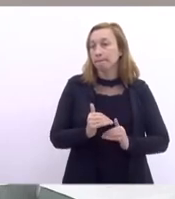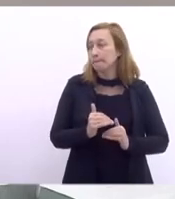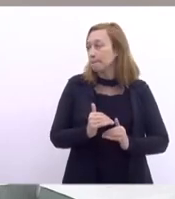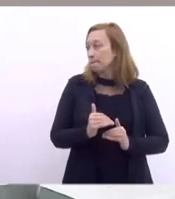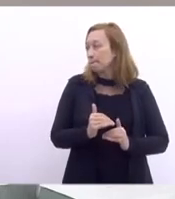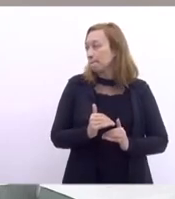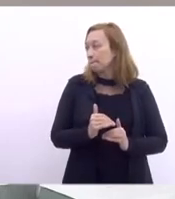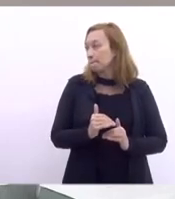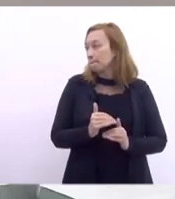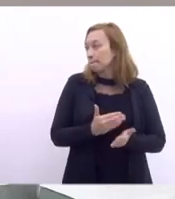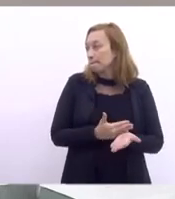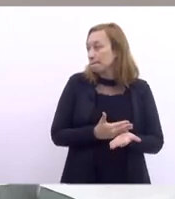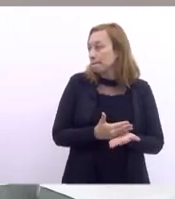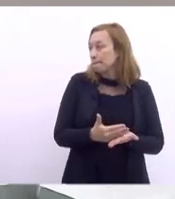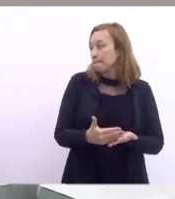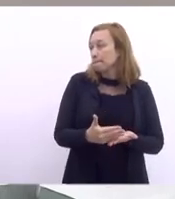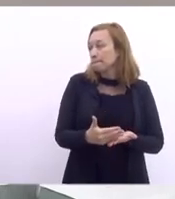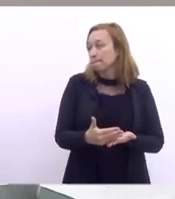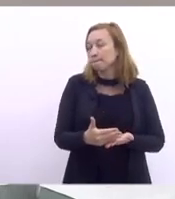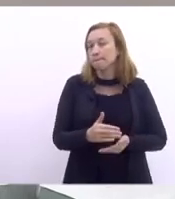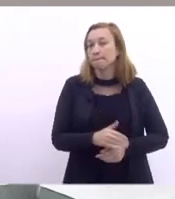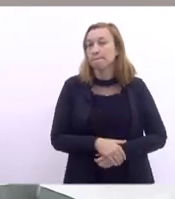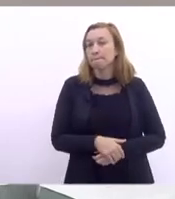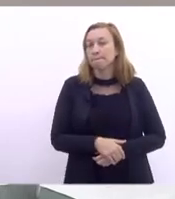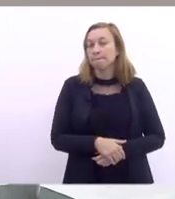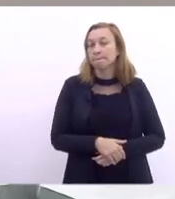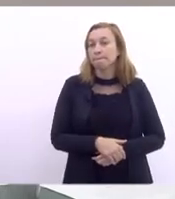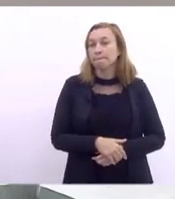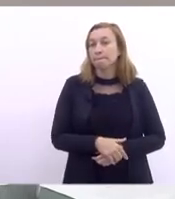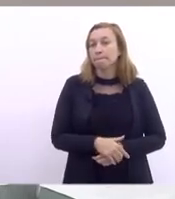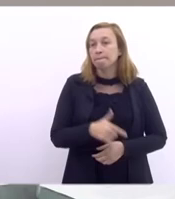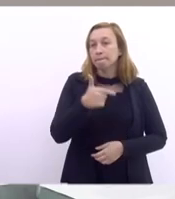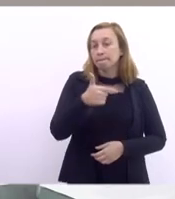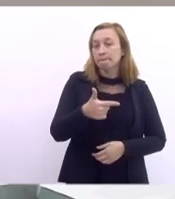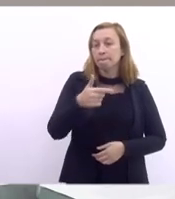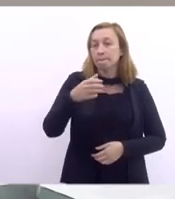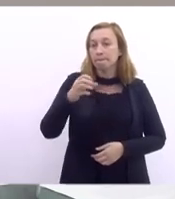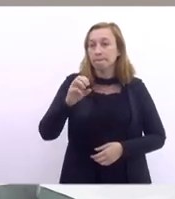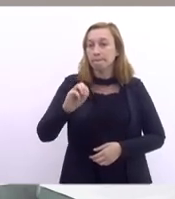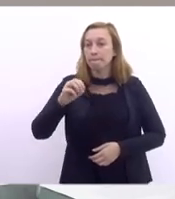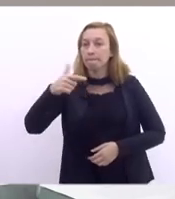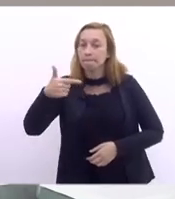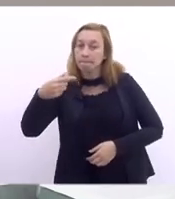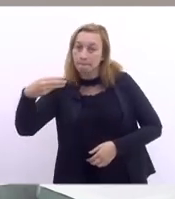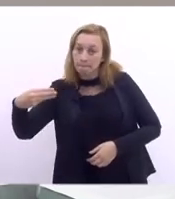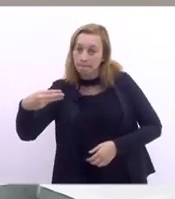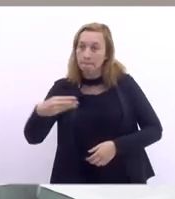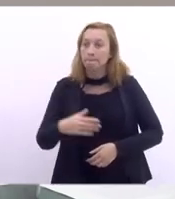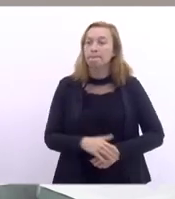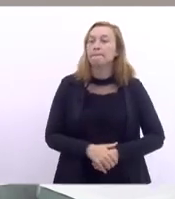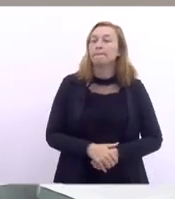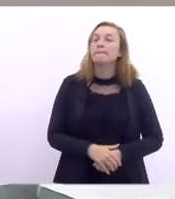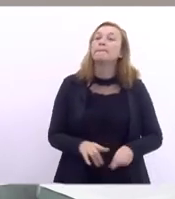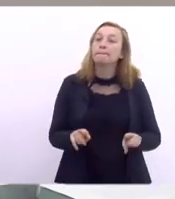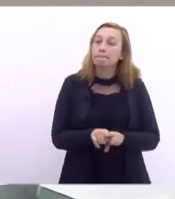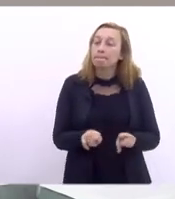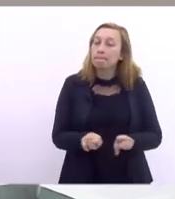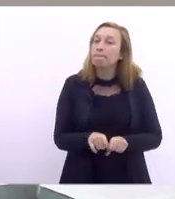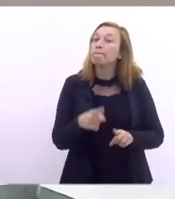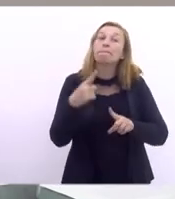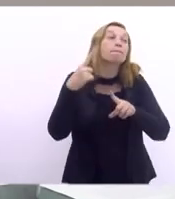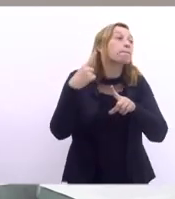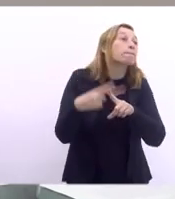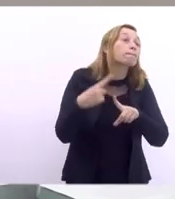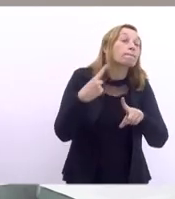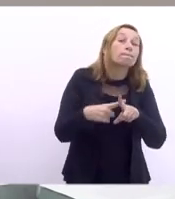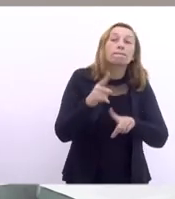o inicialmente a 2013 e também o porquê